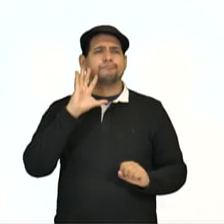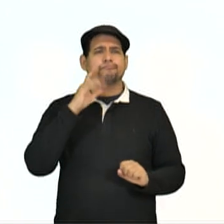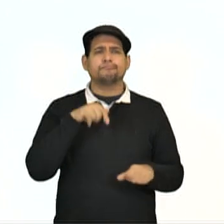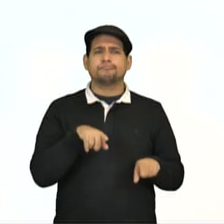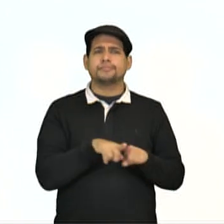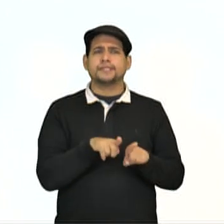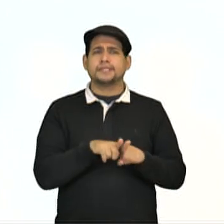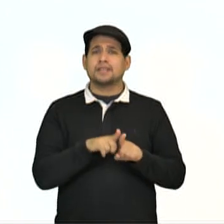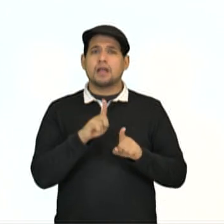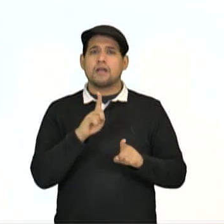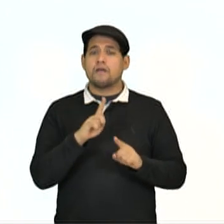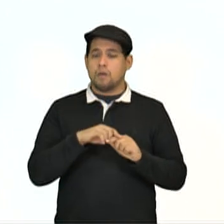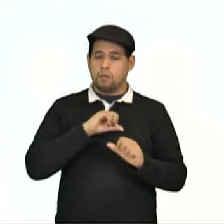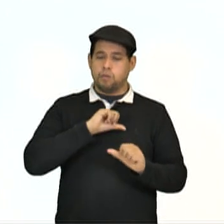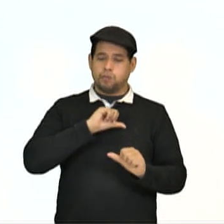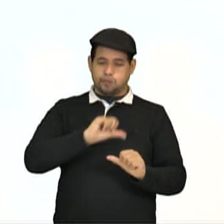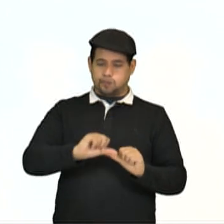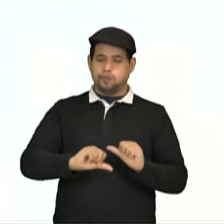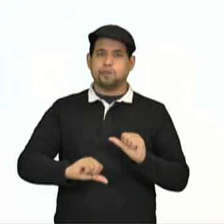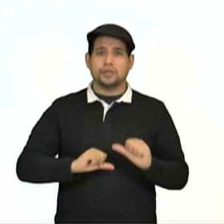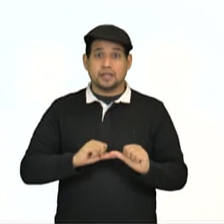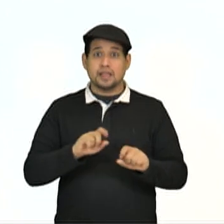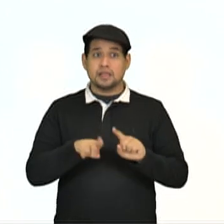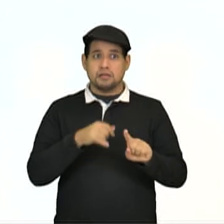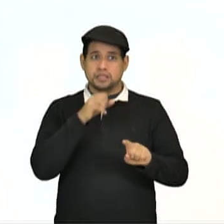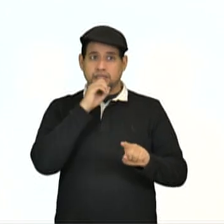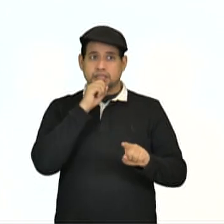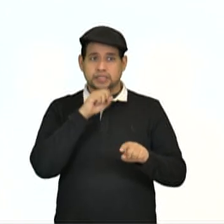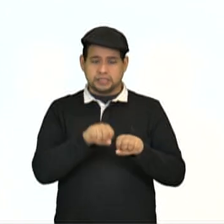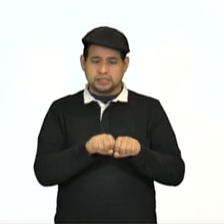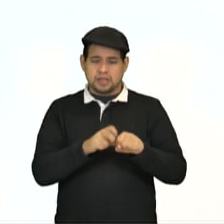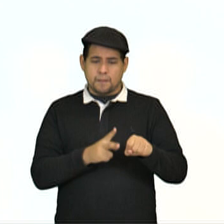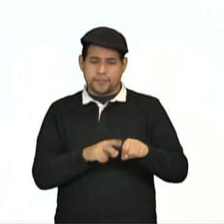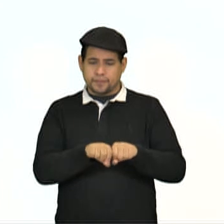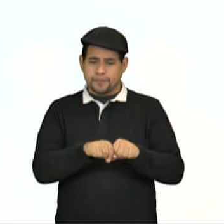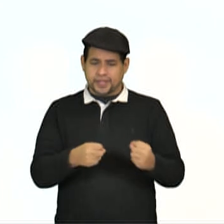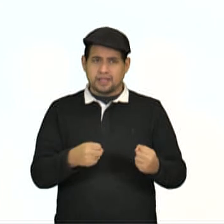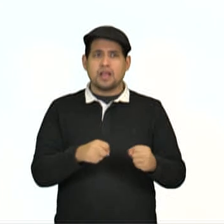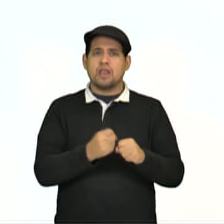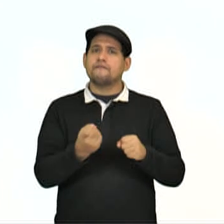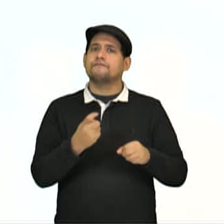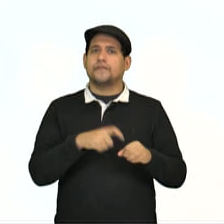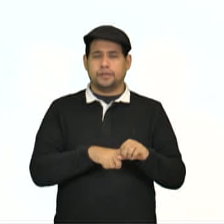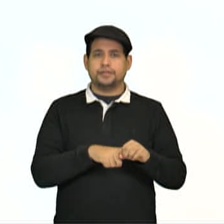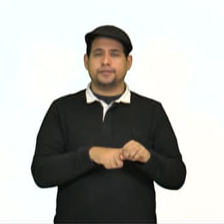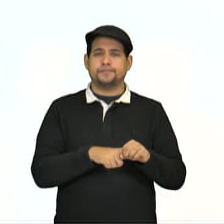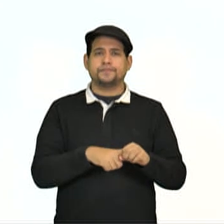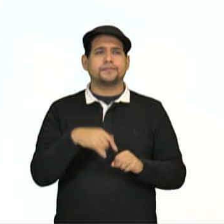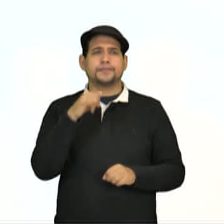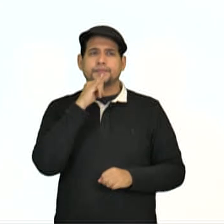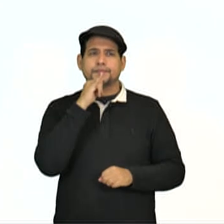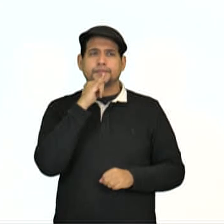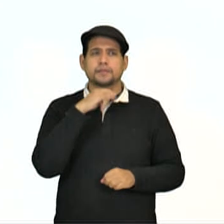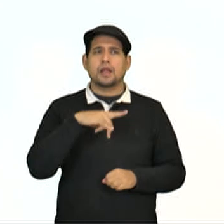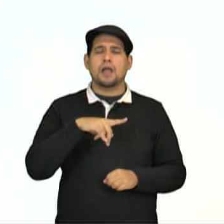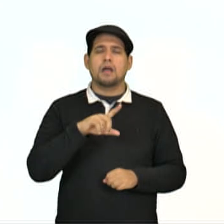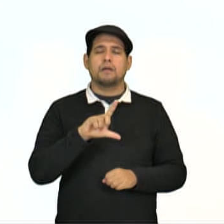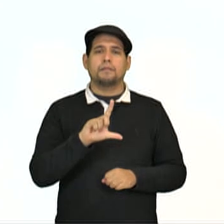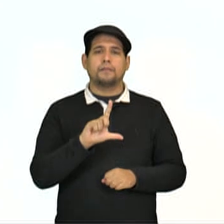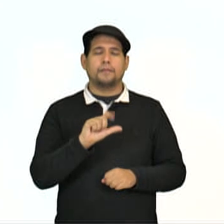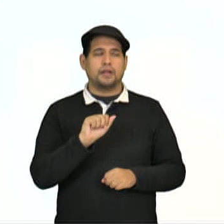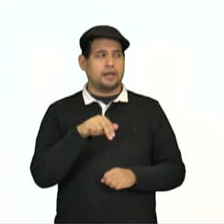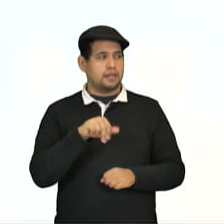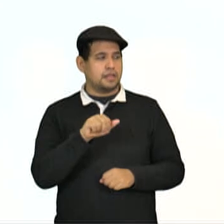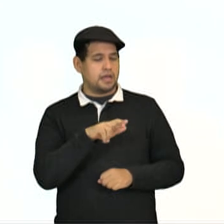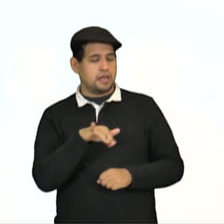memória após ser decapitado. Interessante, né? Vamos lá. As planárias são vermes